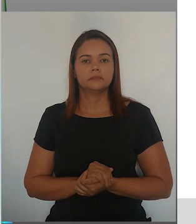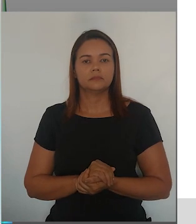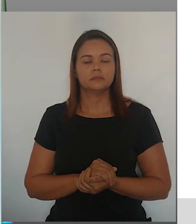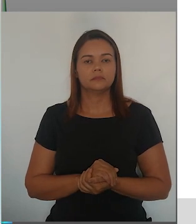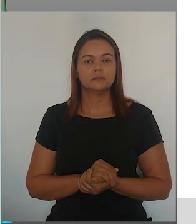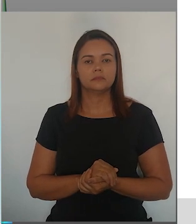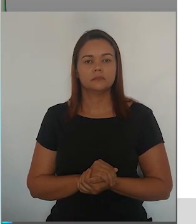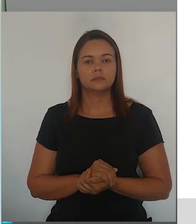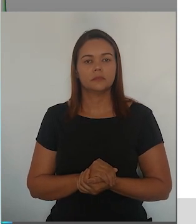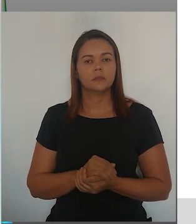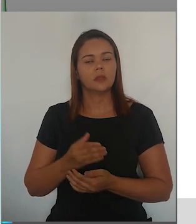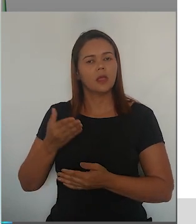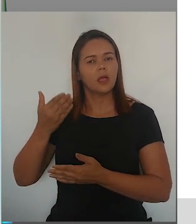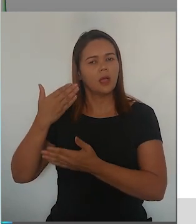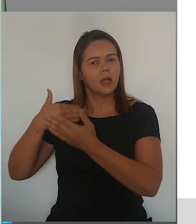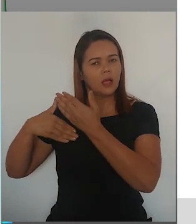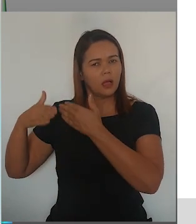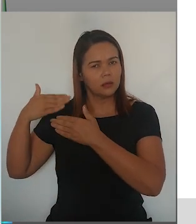formam.